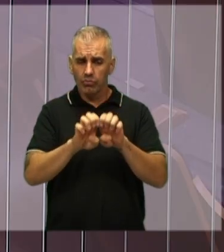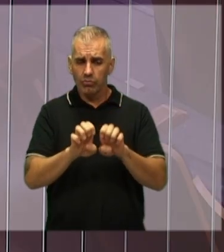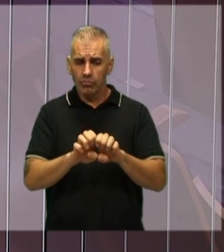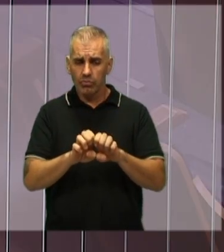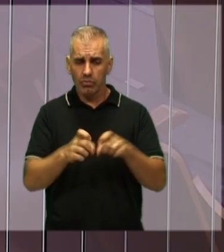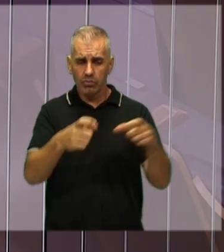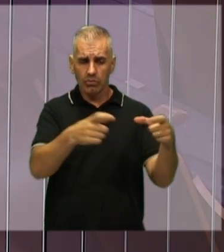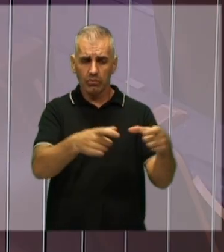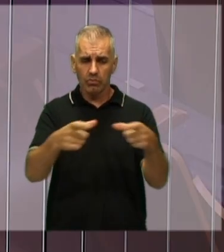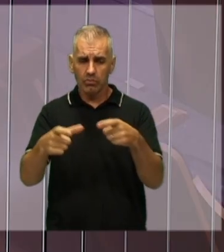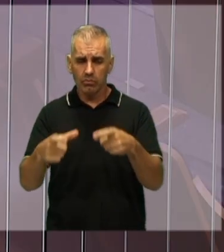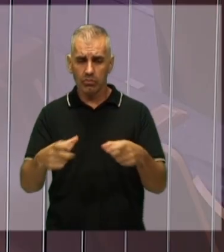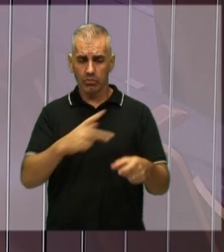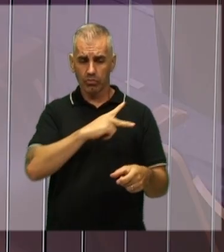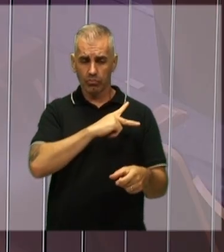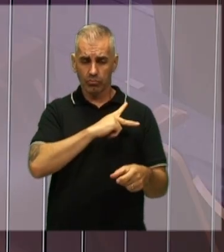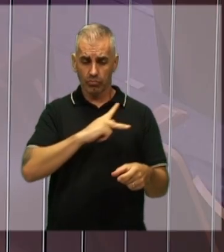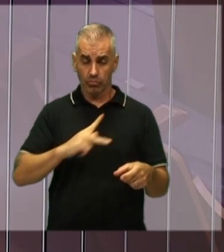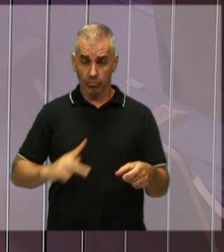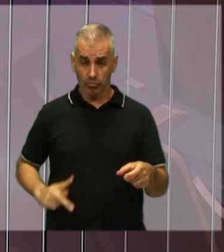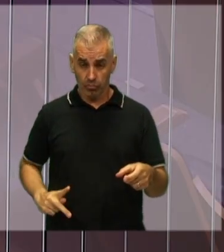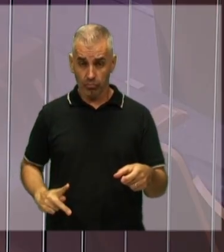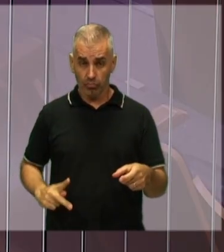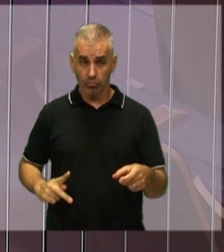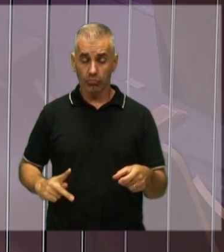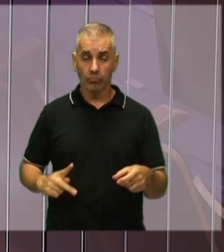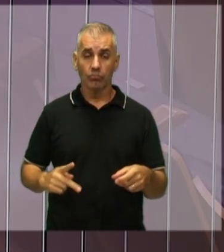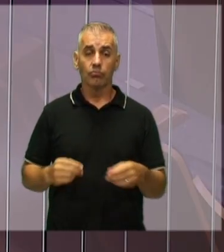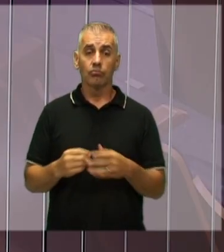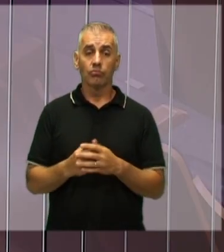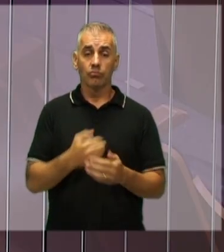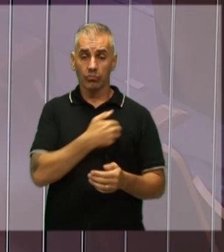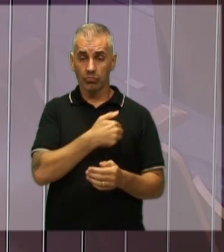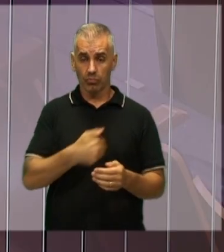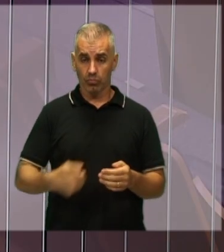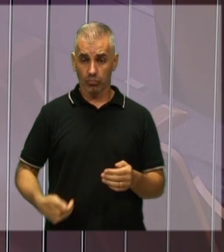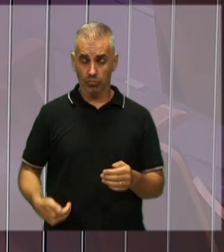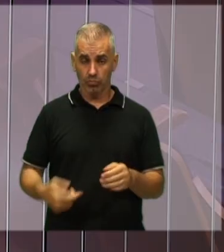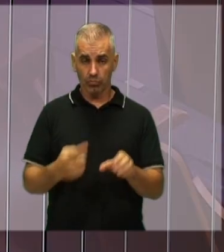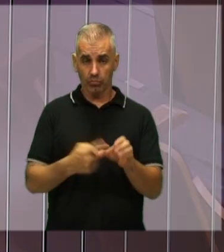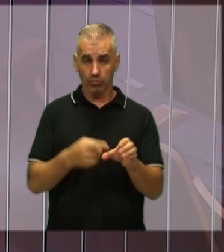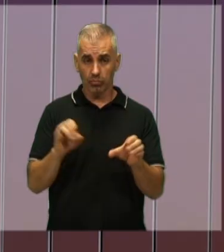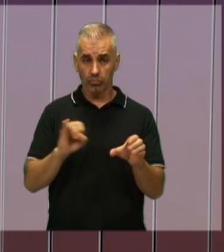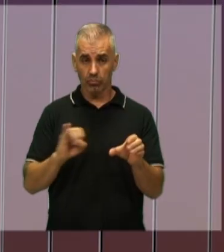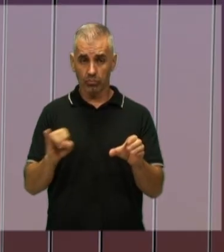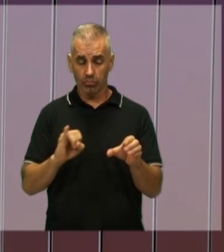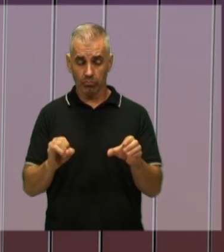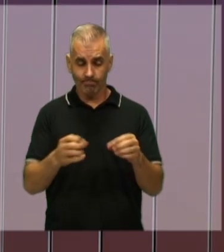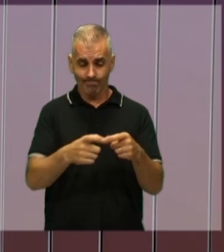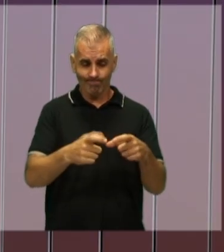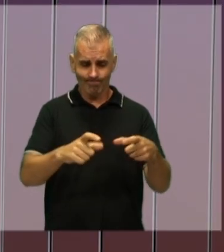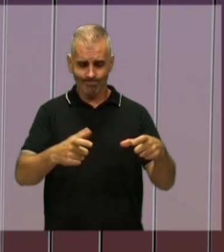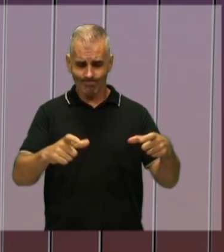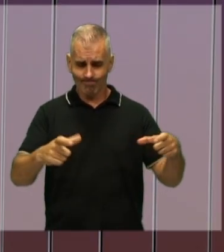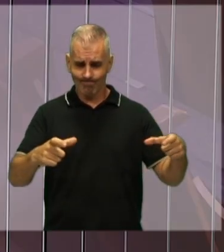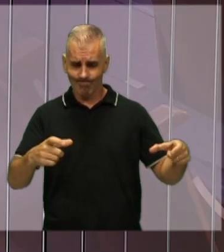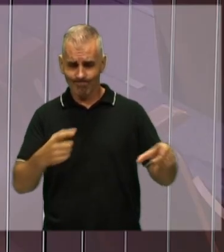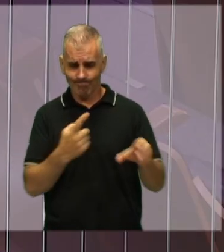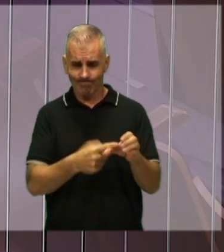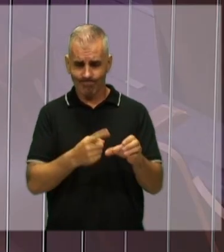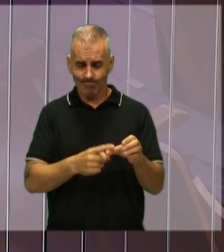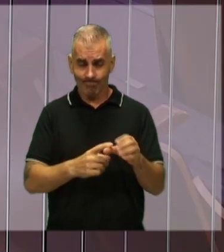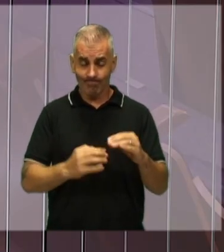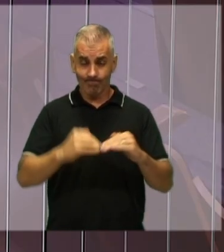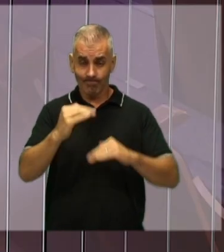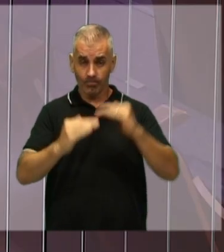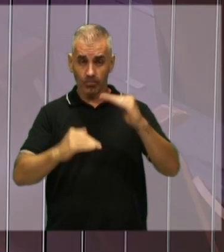de Itajaí. Itajaí cresce rápido, se desenvolve rápido e adensa a população de forma também muito